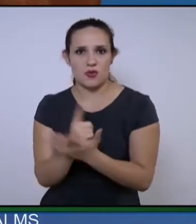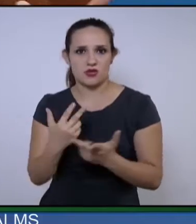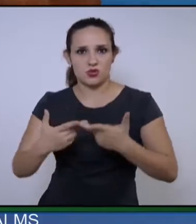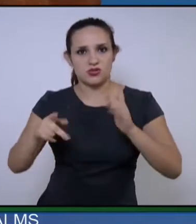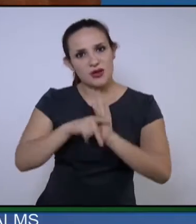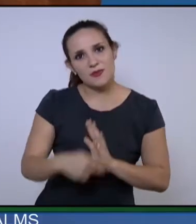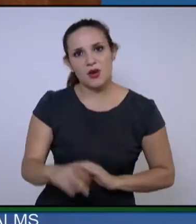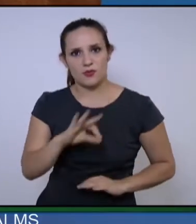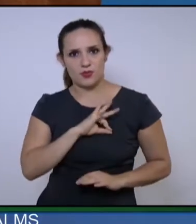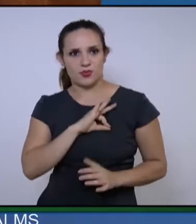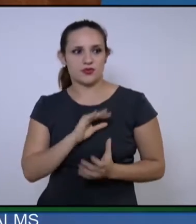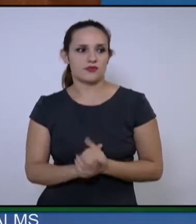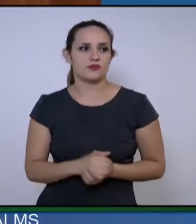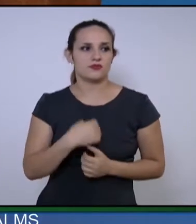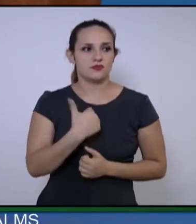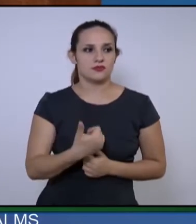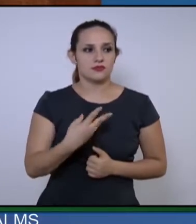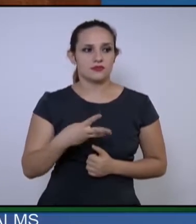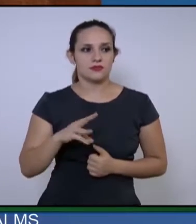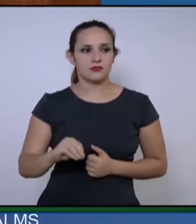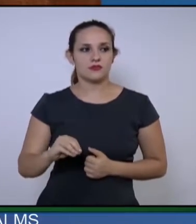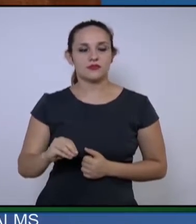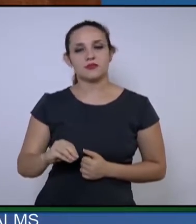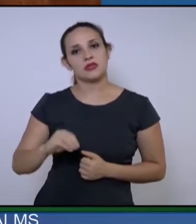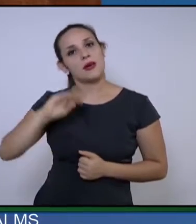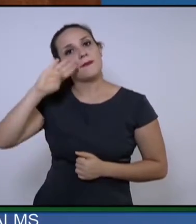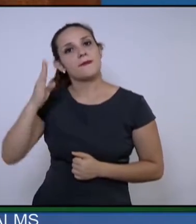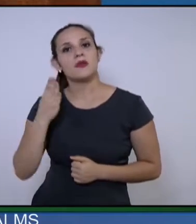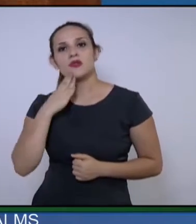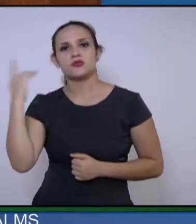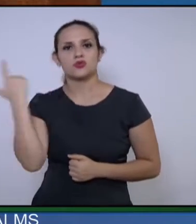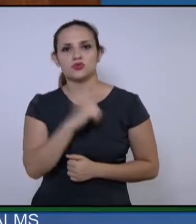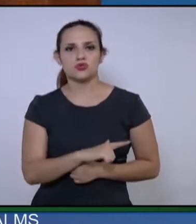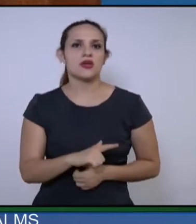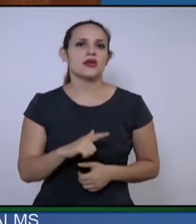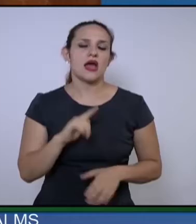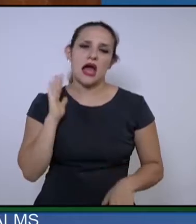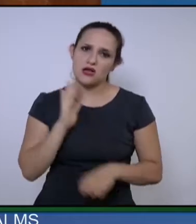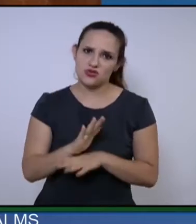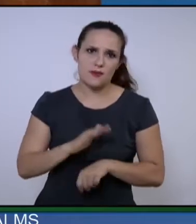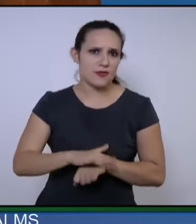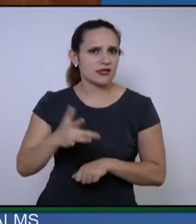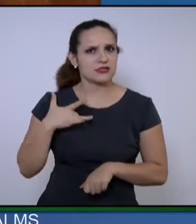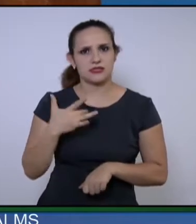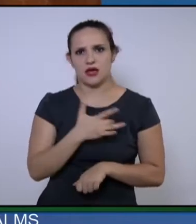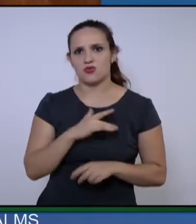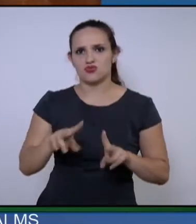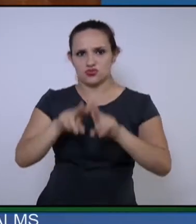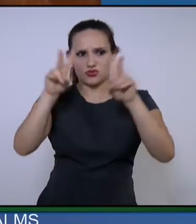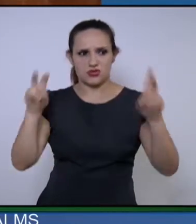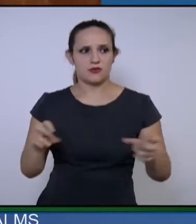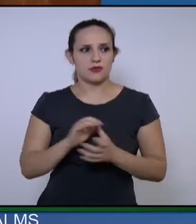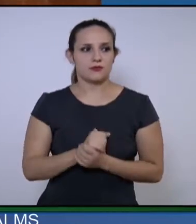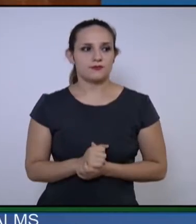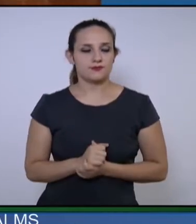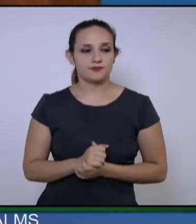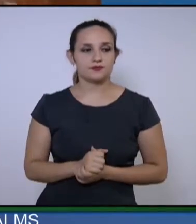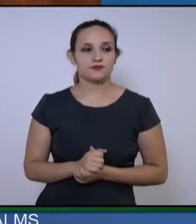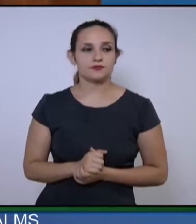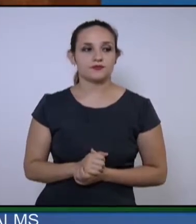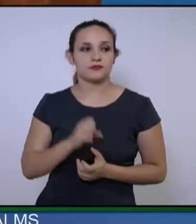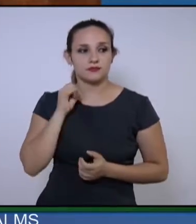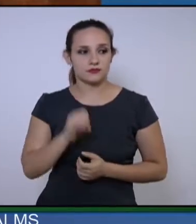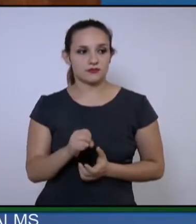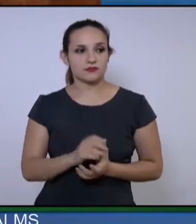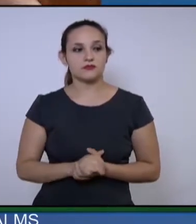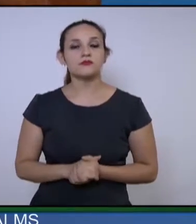poderia ajudar a fazer face à saúde e outros investimentos, estruturando o nosso estado. Vamos ver se o Supremo Tribunal Federal